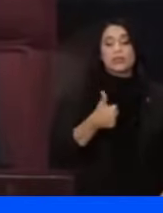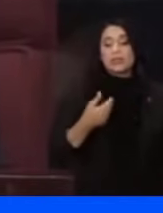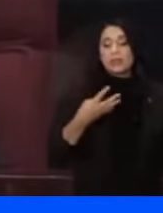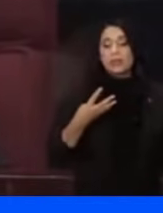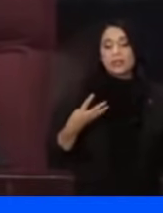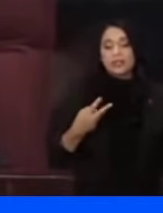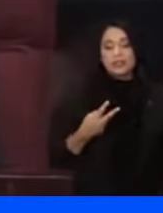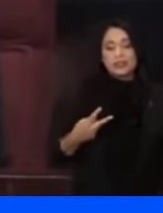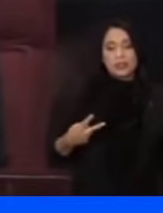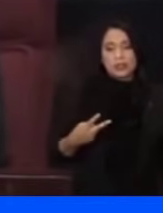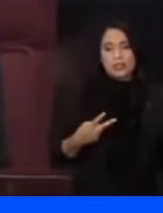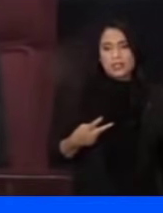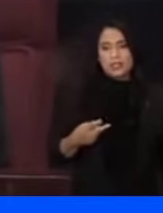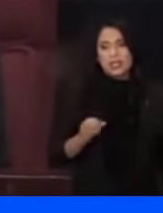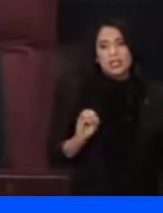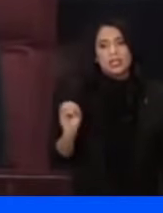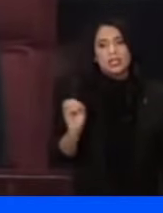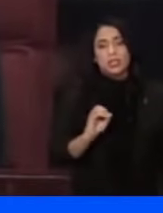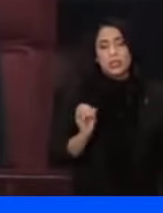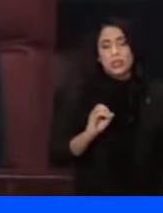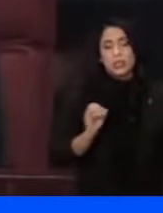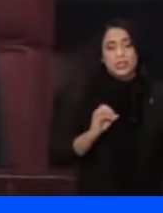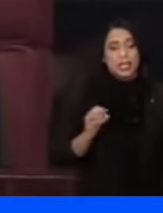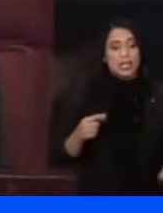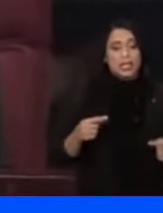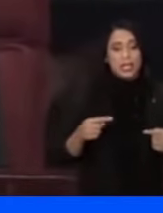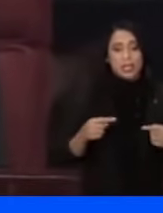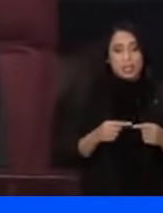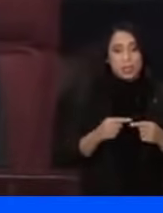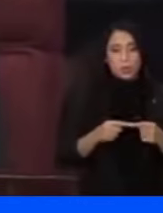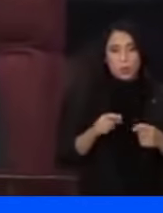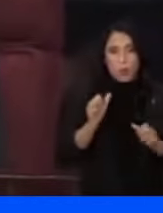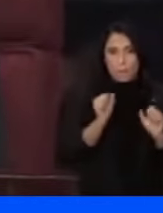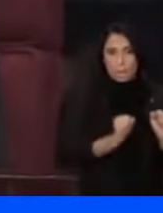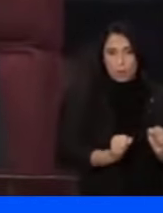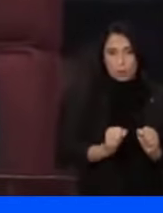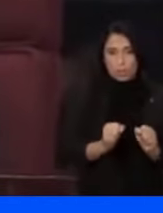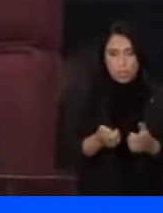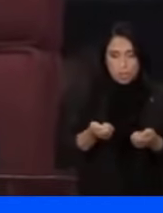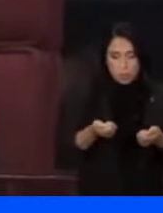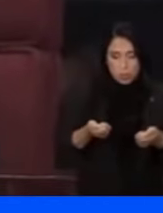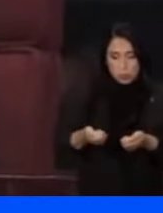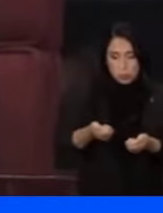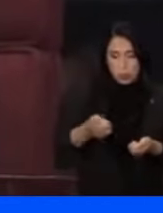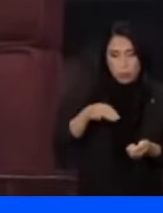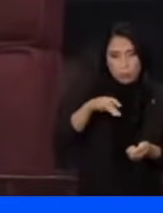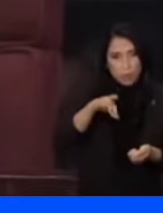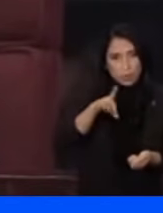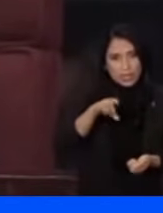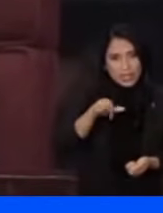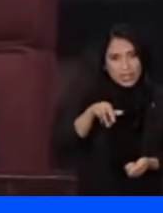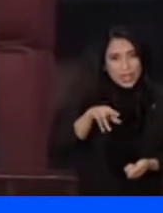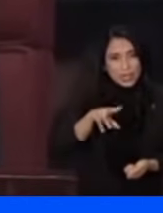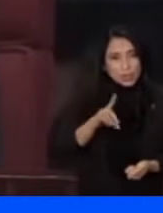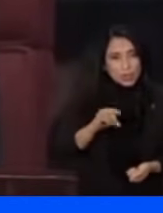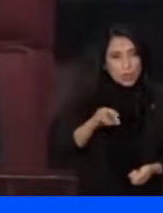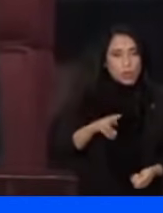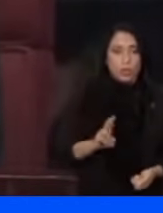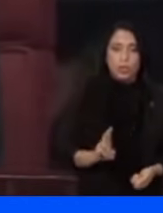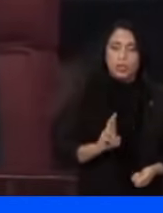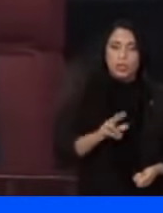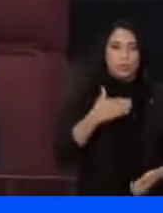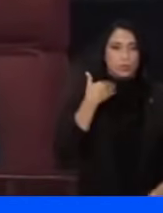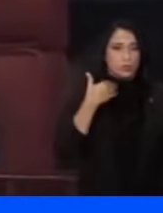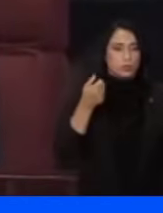tem absolutamente nada a ver com poder moderador. E os juristas que assim escrevem não são